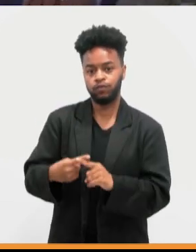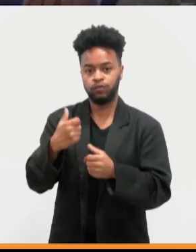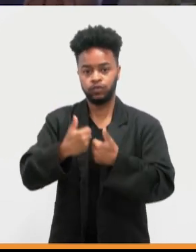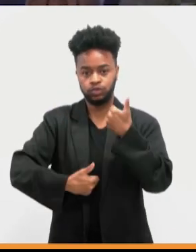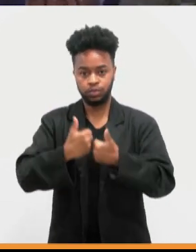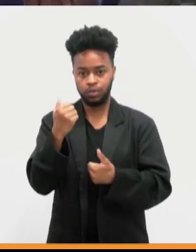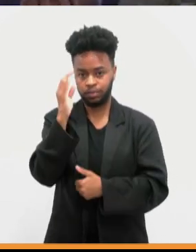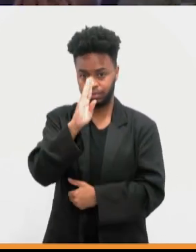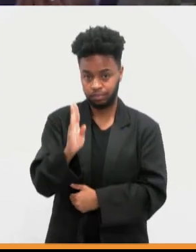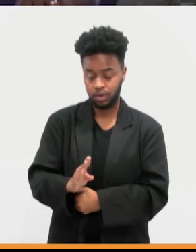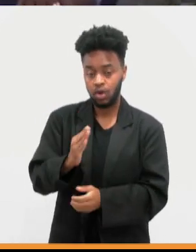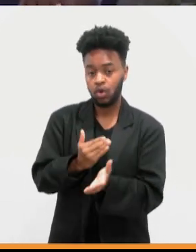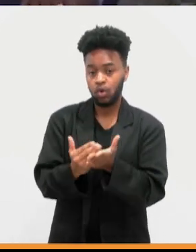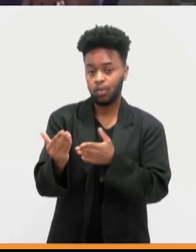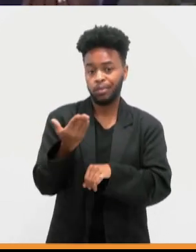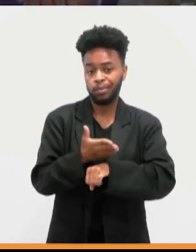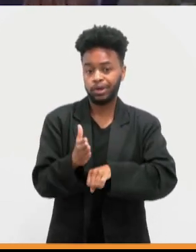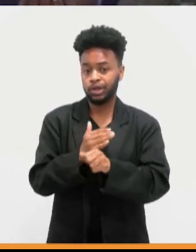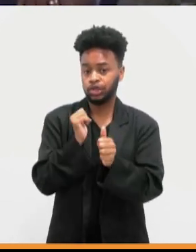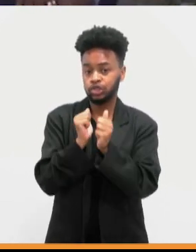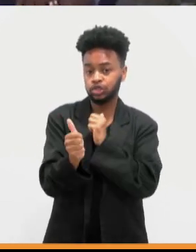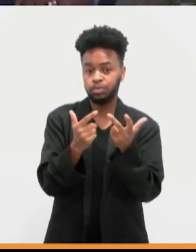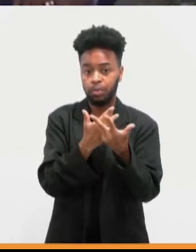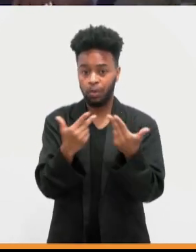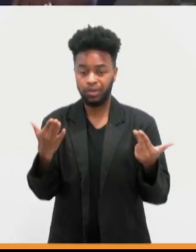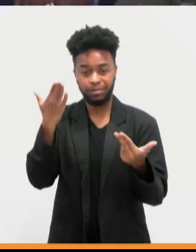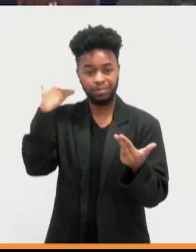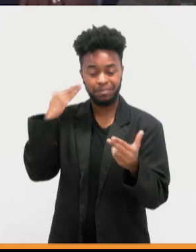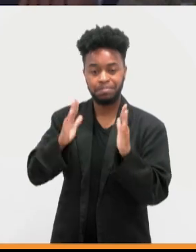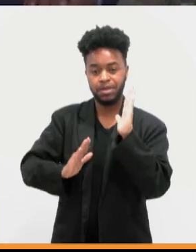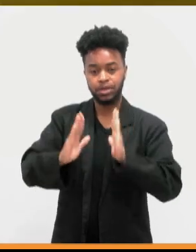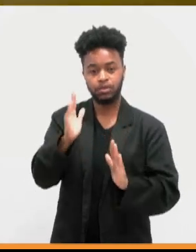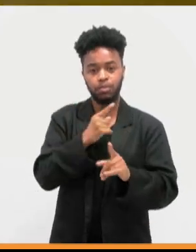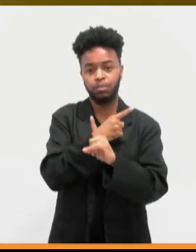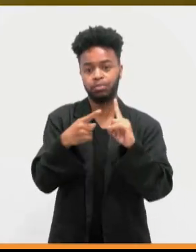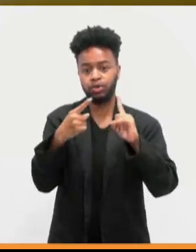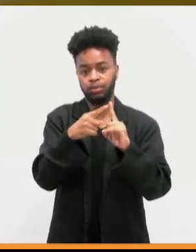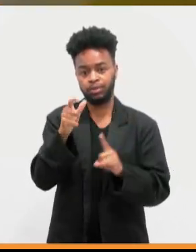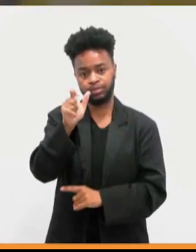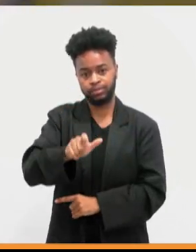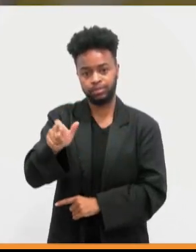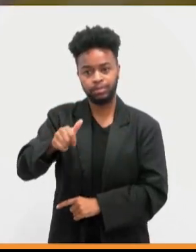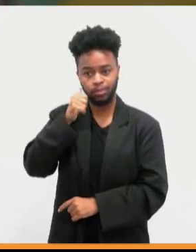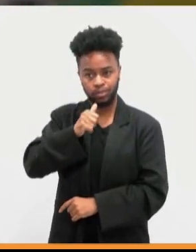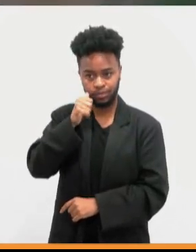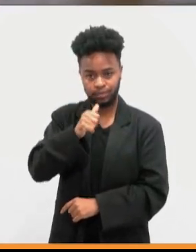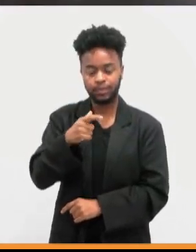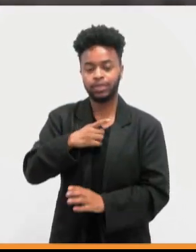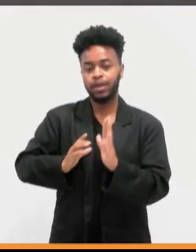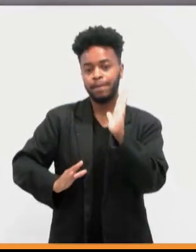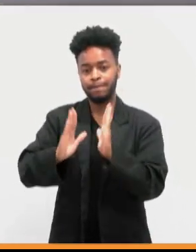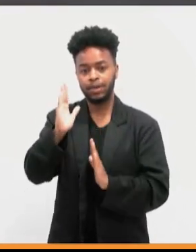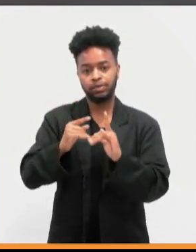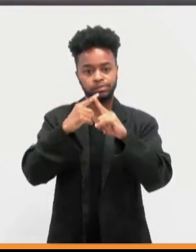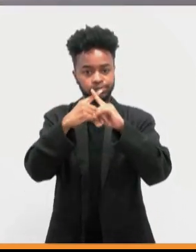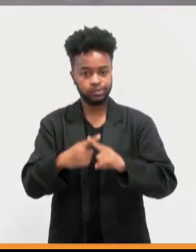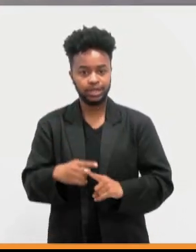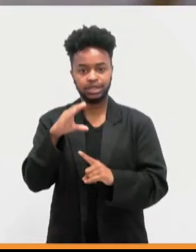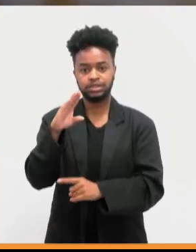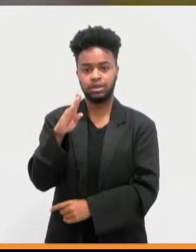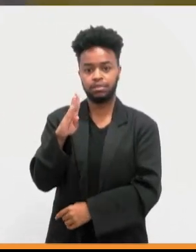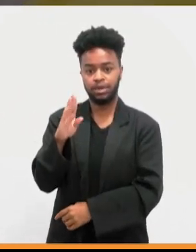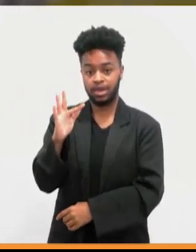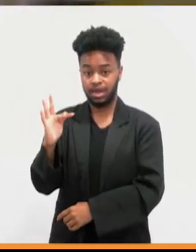que começaram a praticar esporte quando ele ainda era proibido para mulheres. Na época em que jogaram pelo time da CBF,